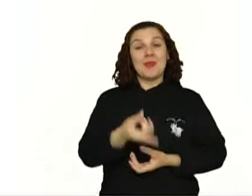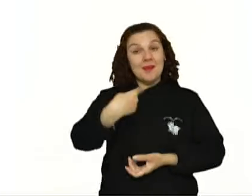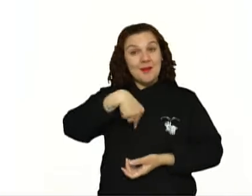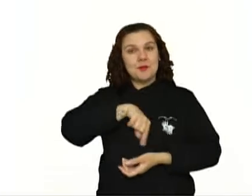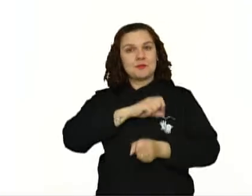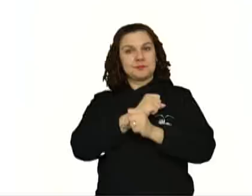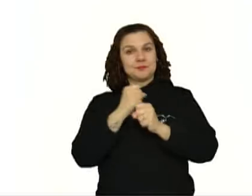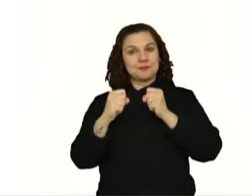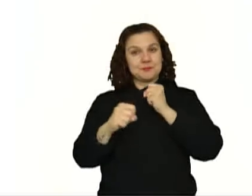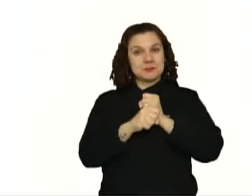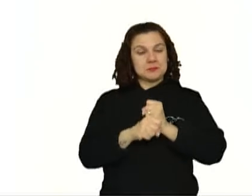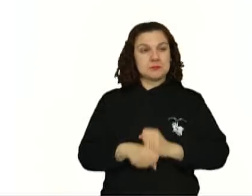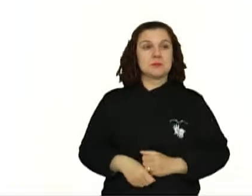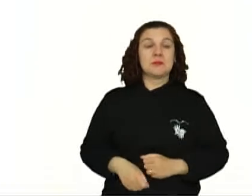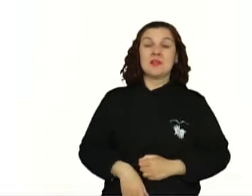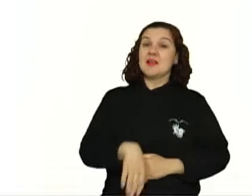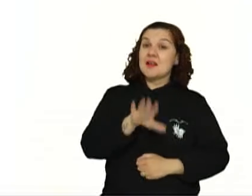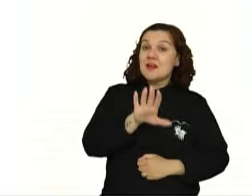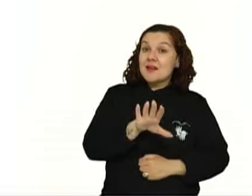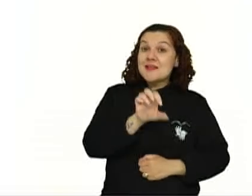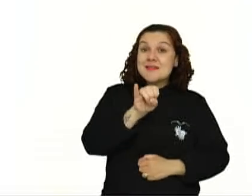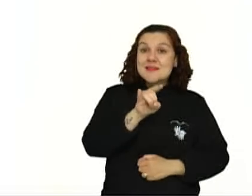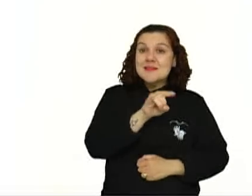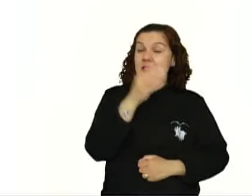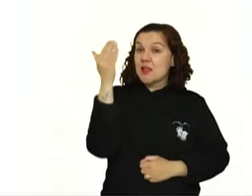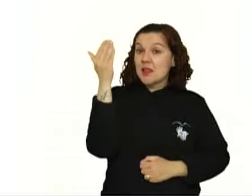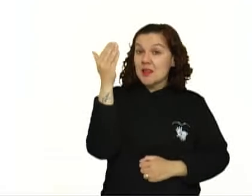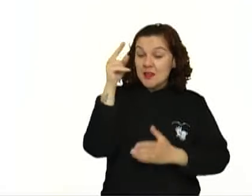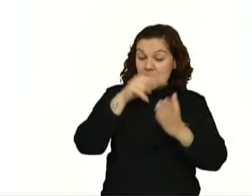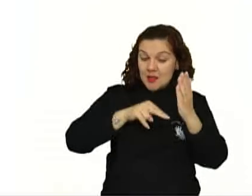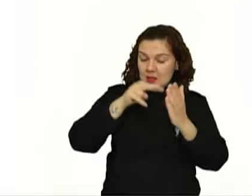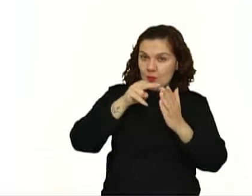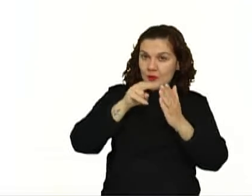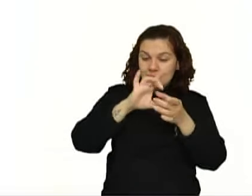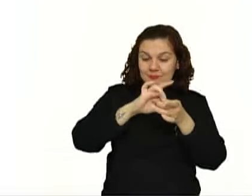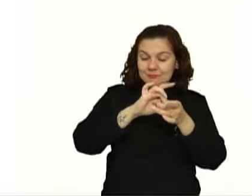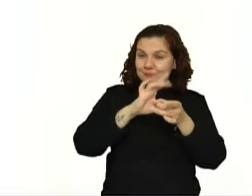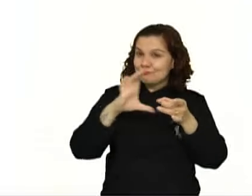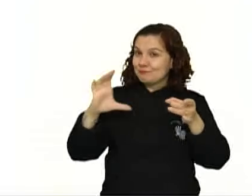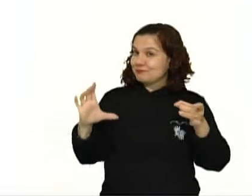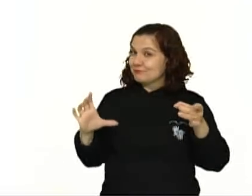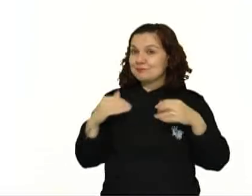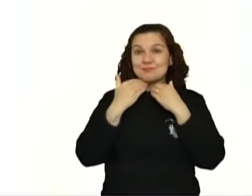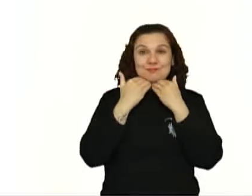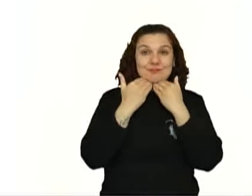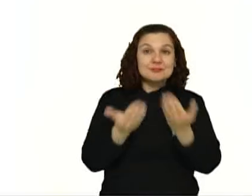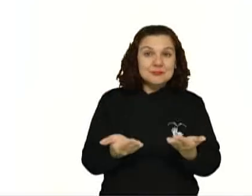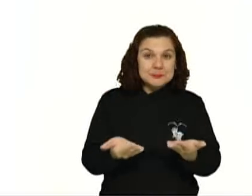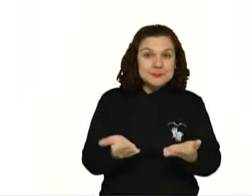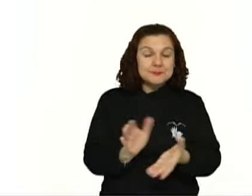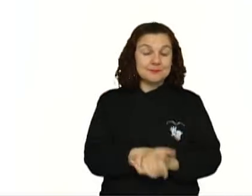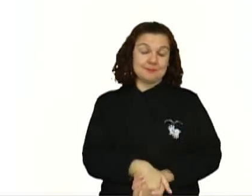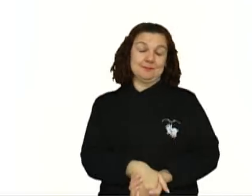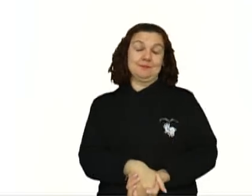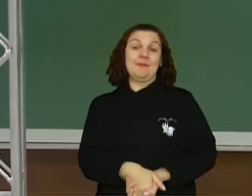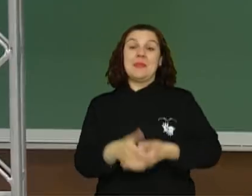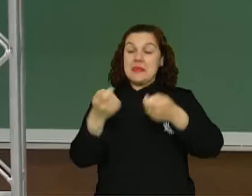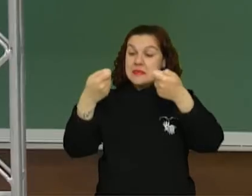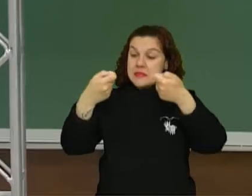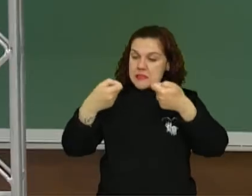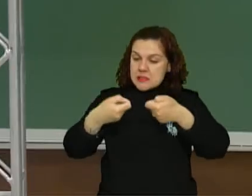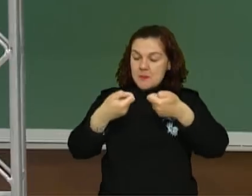nossa sociedade. Então, se não lê, está fora do contexto, meu amigo. Não tem jeito. Nós precisamos